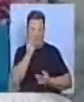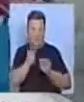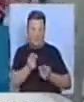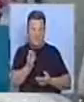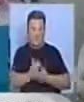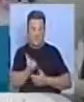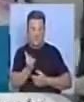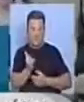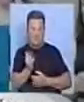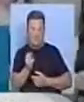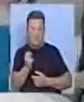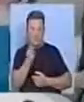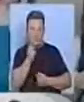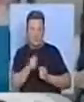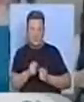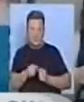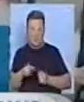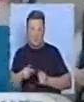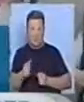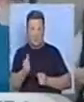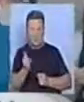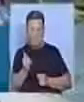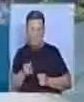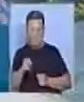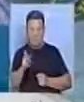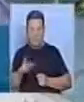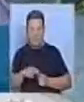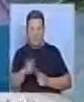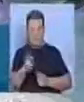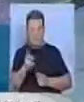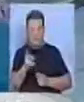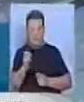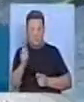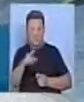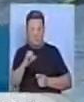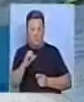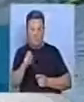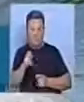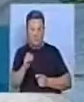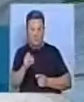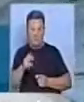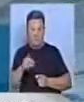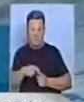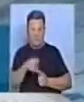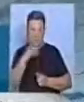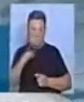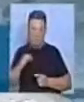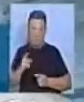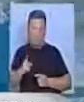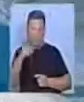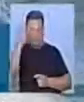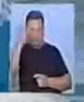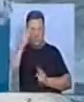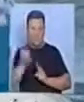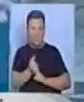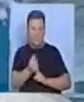23 de setembro nesta Bienal de Vila Nova de Cerveira, que completa 40 anos. É o sonho